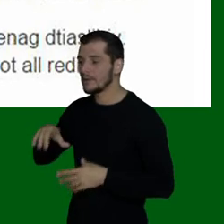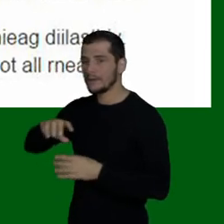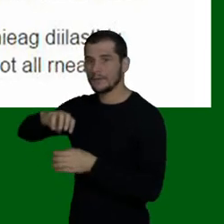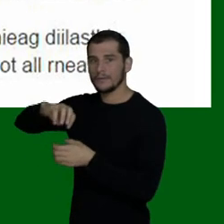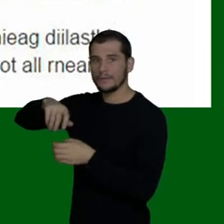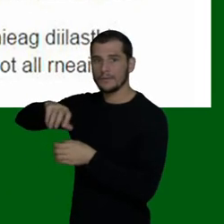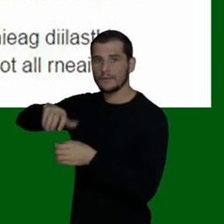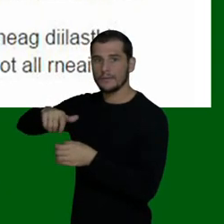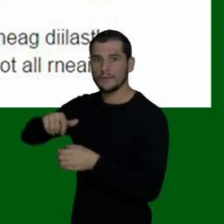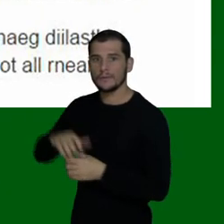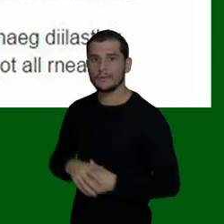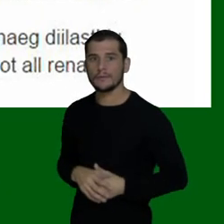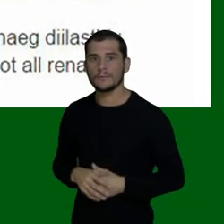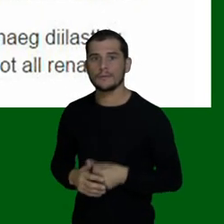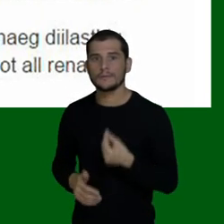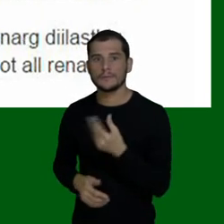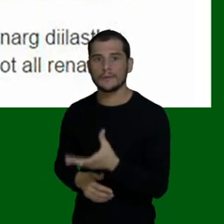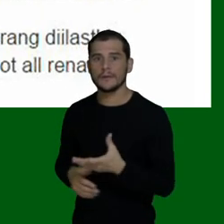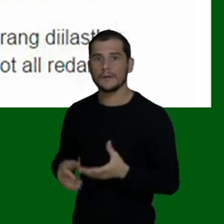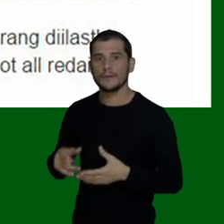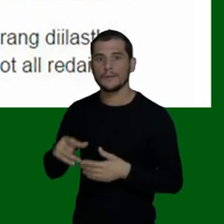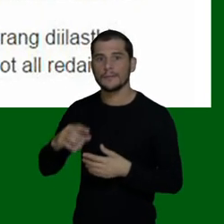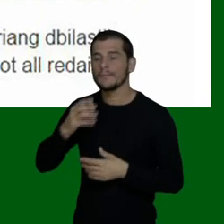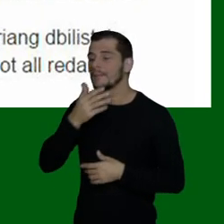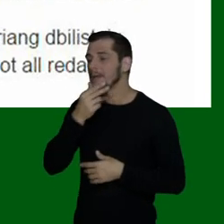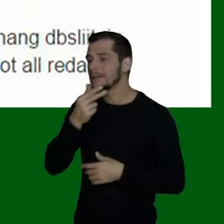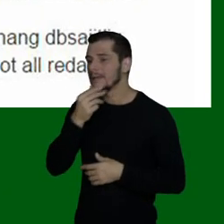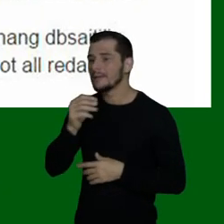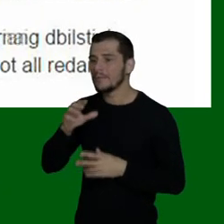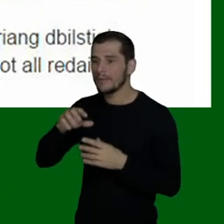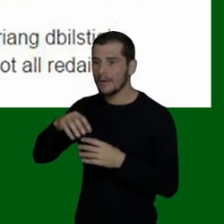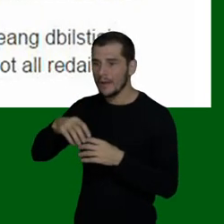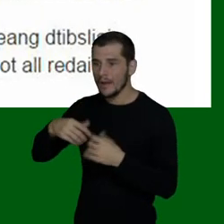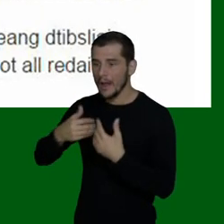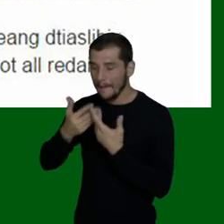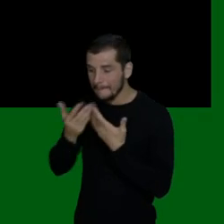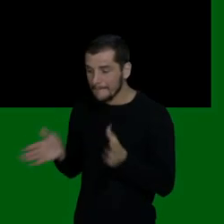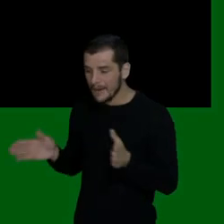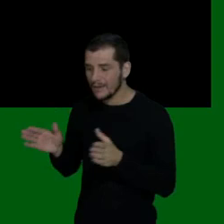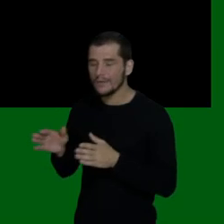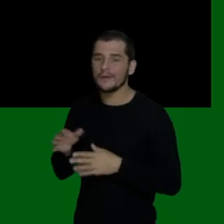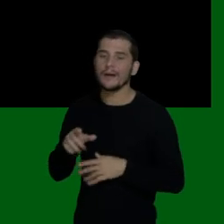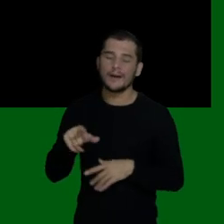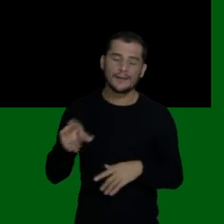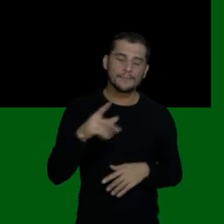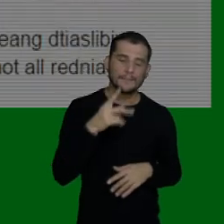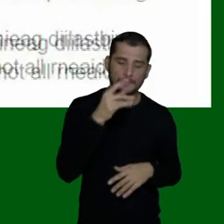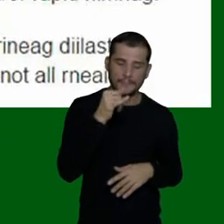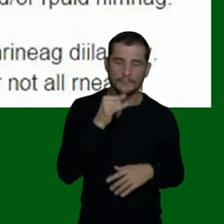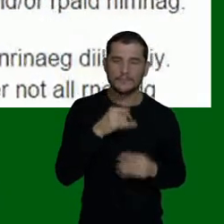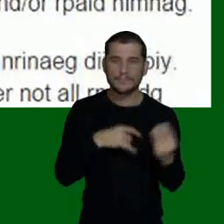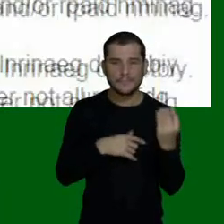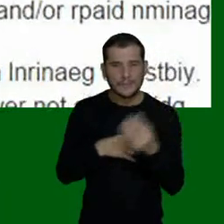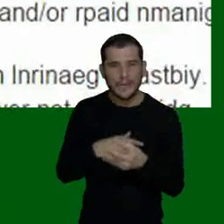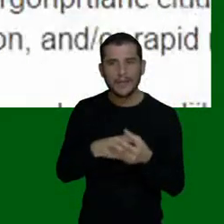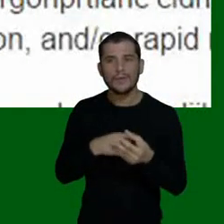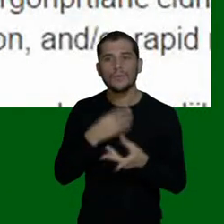girafa então tem mu muitas histórias então deixa